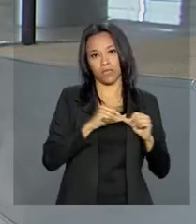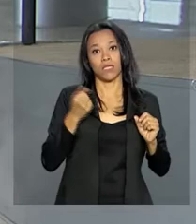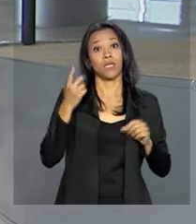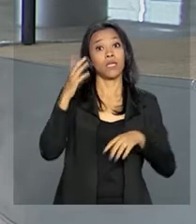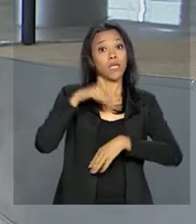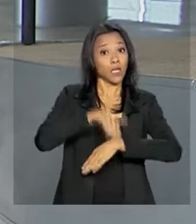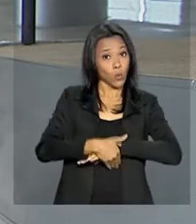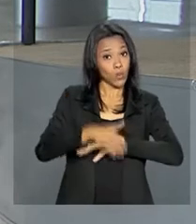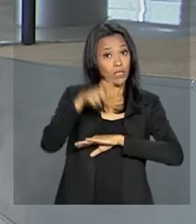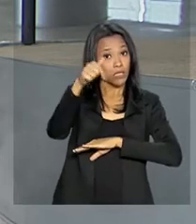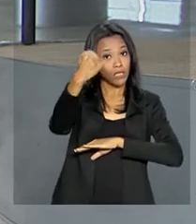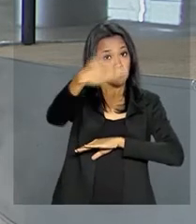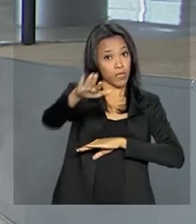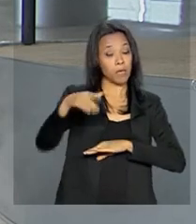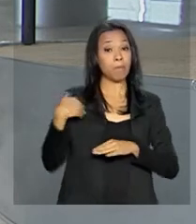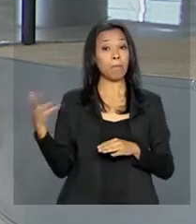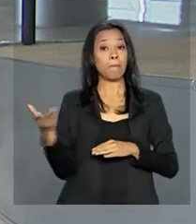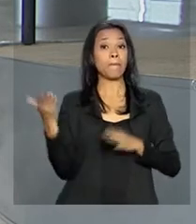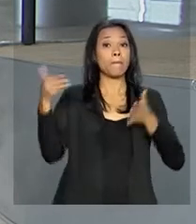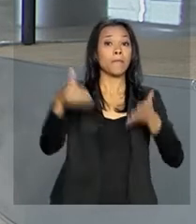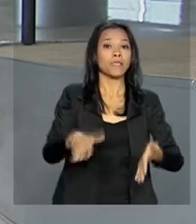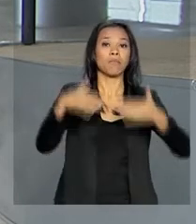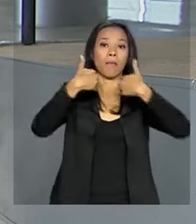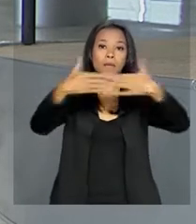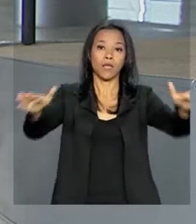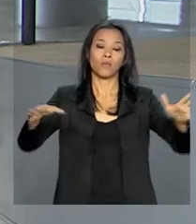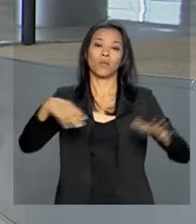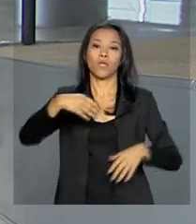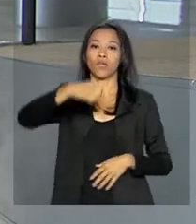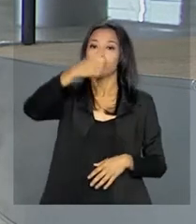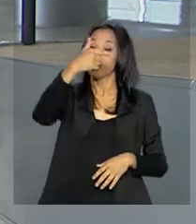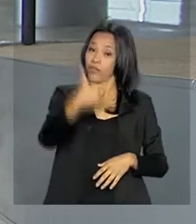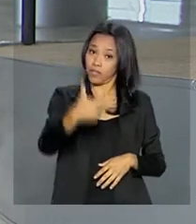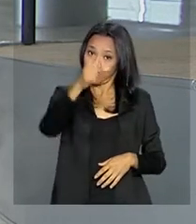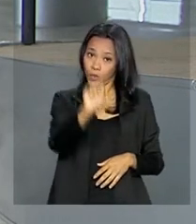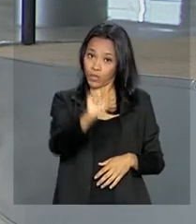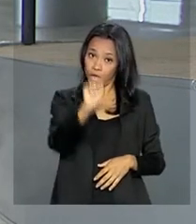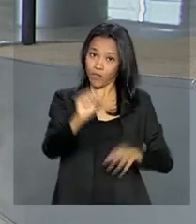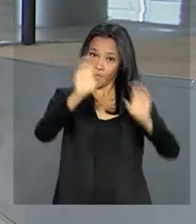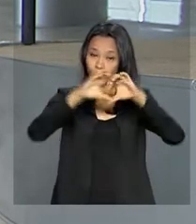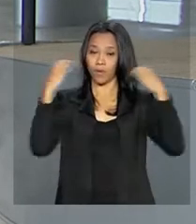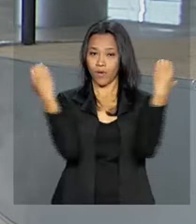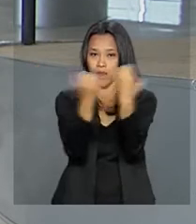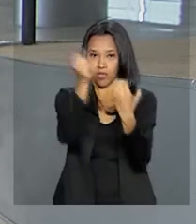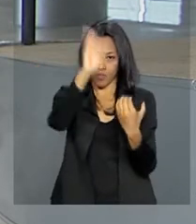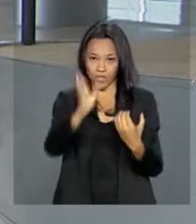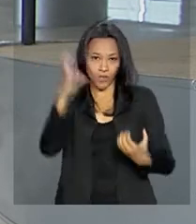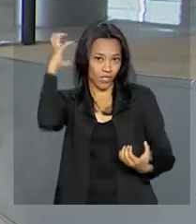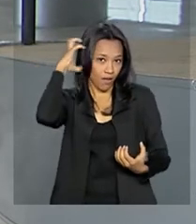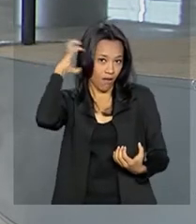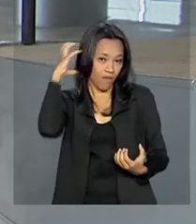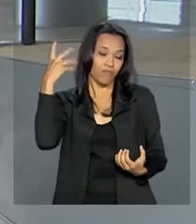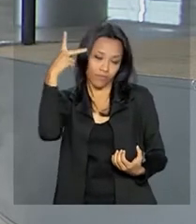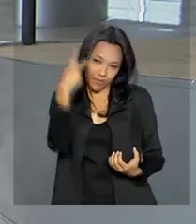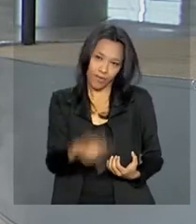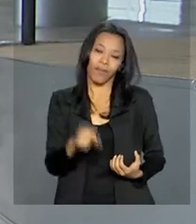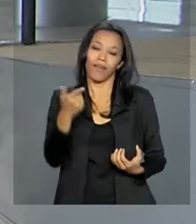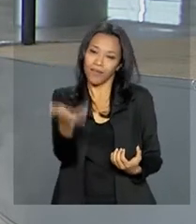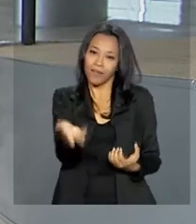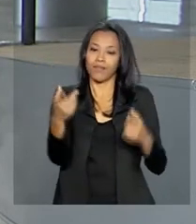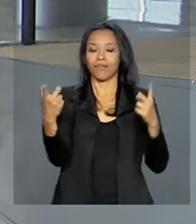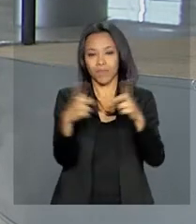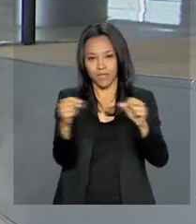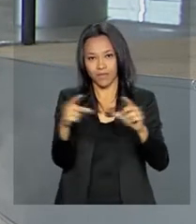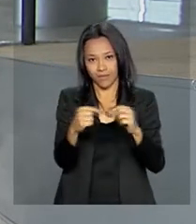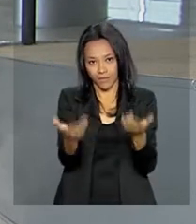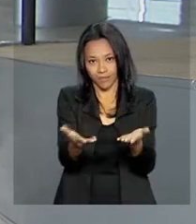ele participa da abertura da cerimônia do 28º Congresso Brasileiro de Radiodifusão, que ocorre aqui em